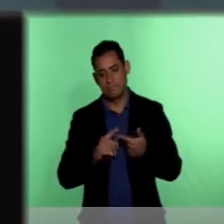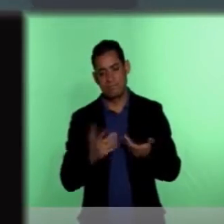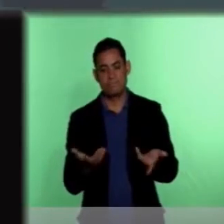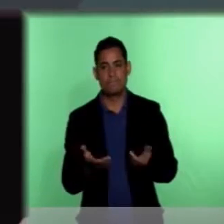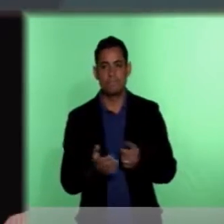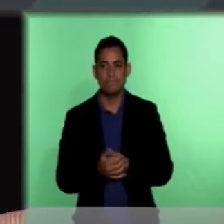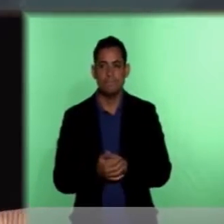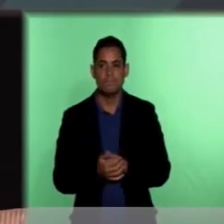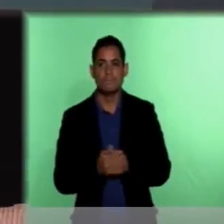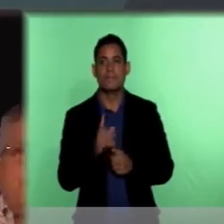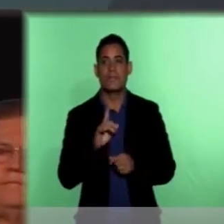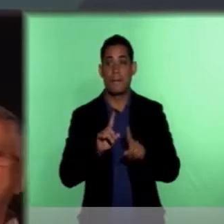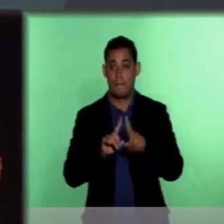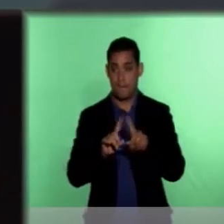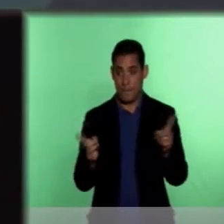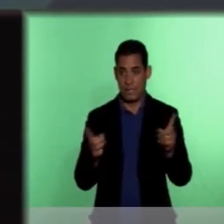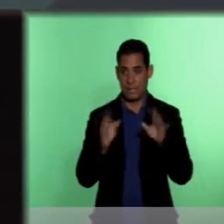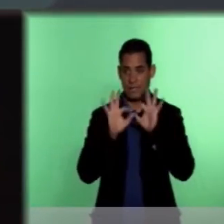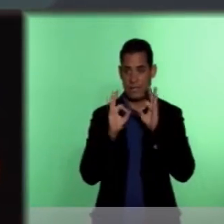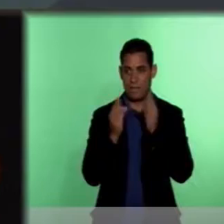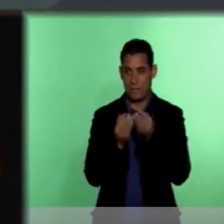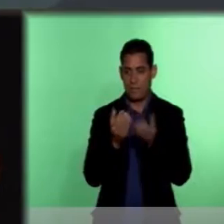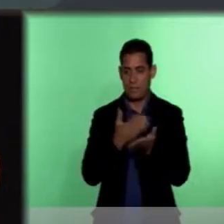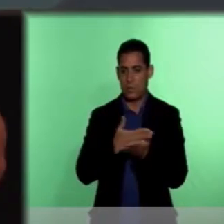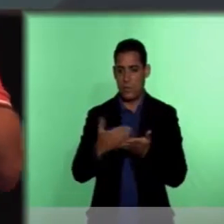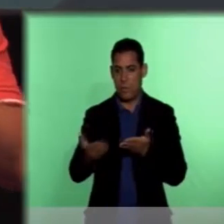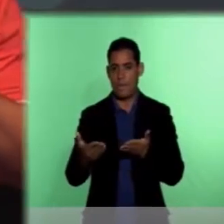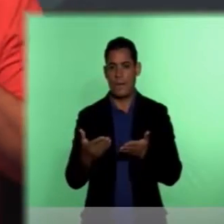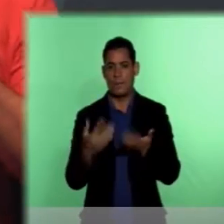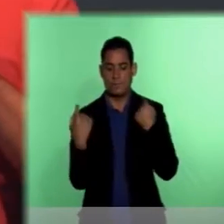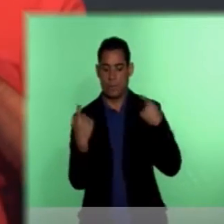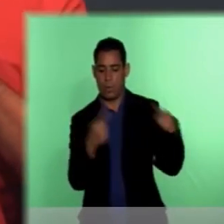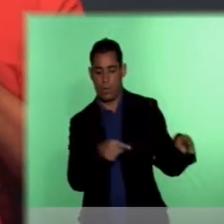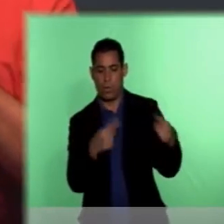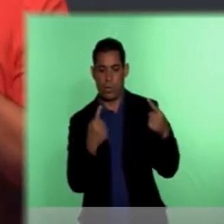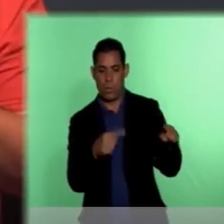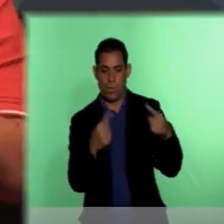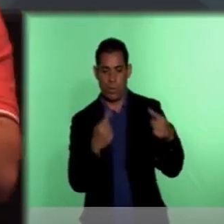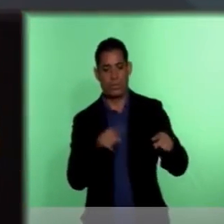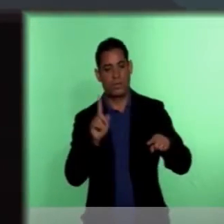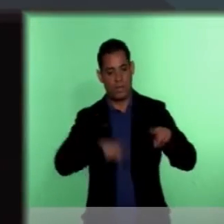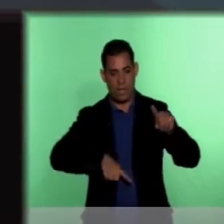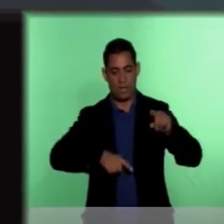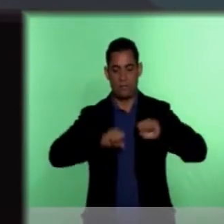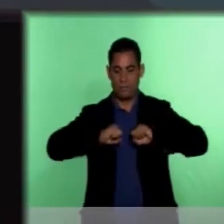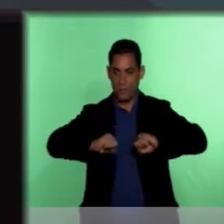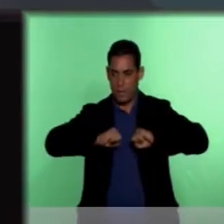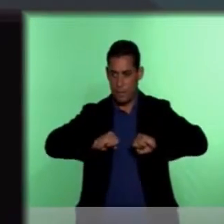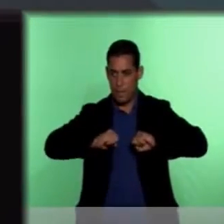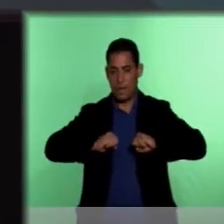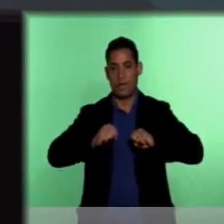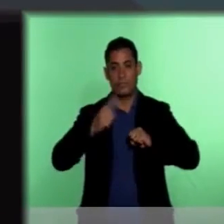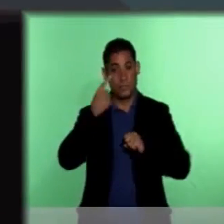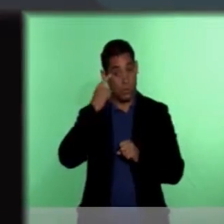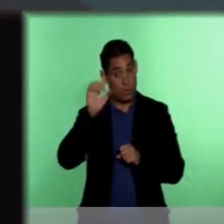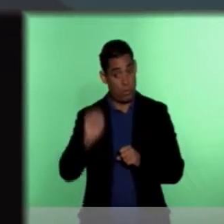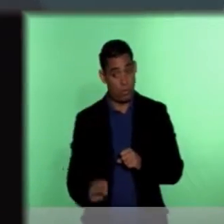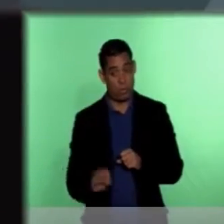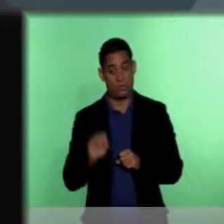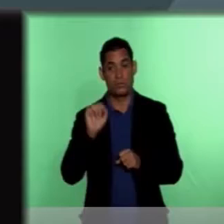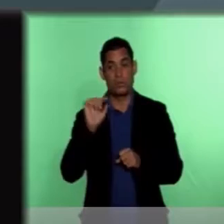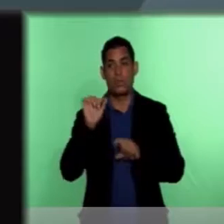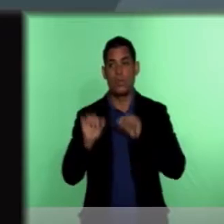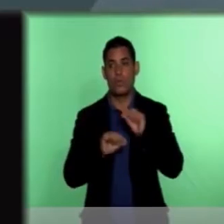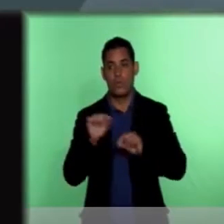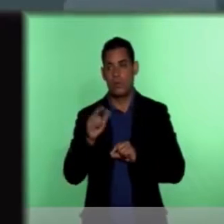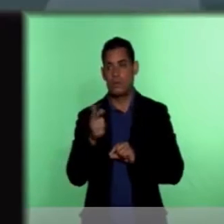cruel, as famílias começam a criticar, e que esse é um tema de debate da Coreia do Sul muito forte, que é o fato de que a Coreia do Sul não tem